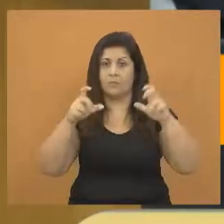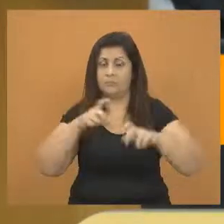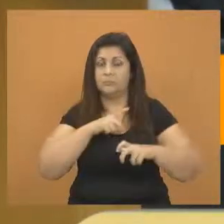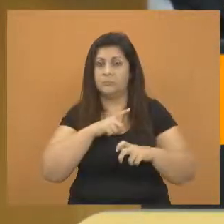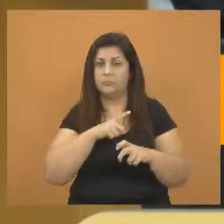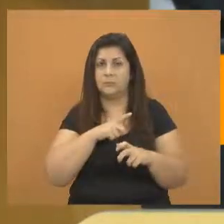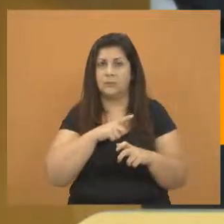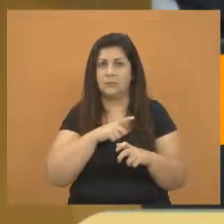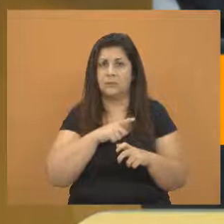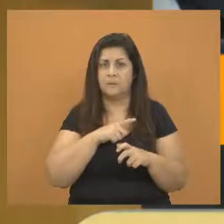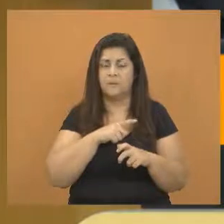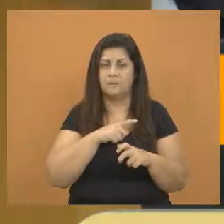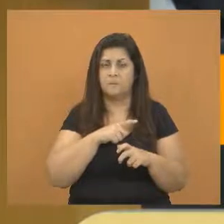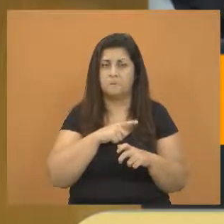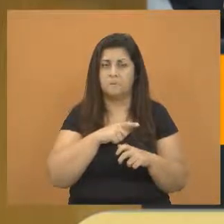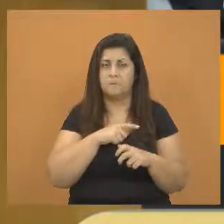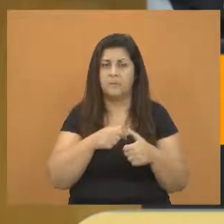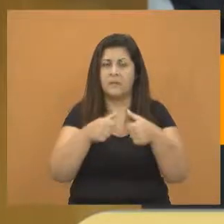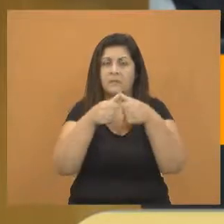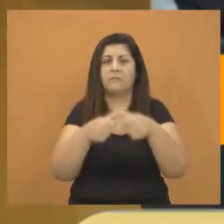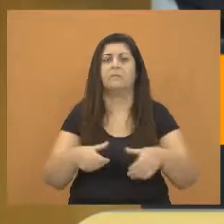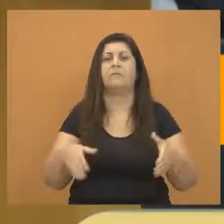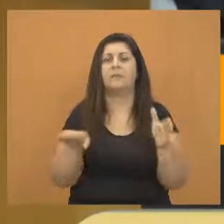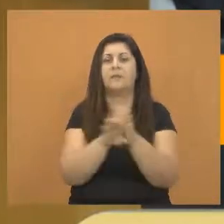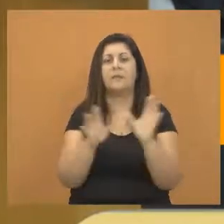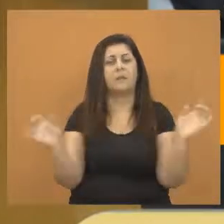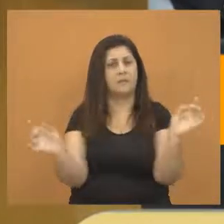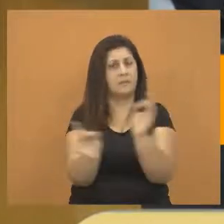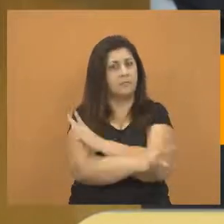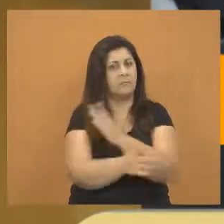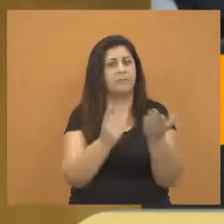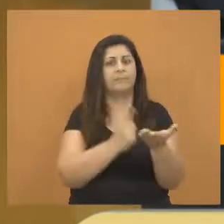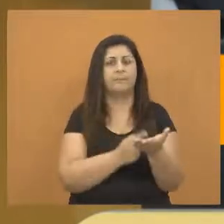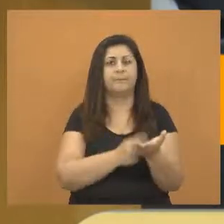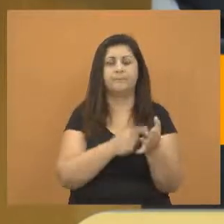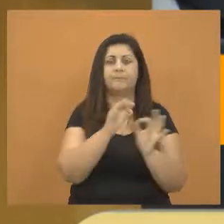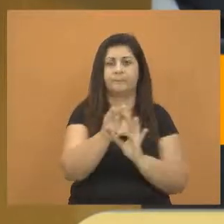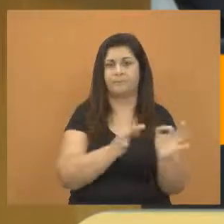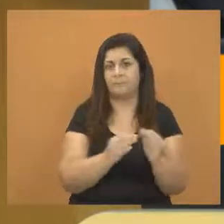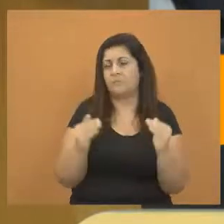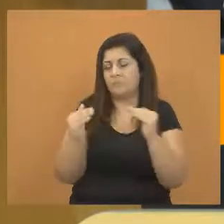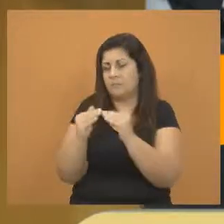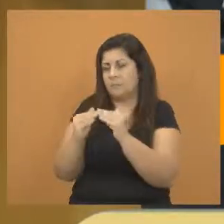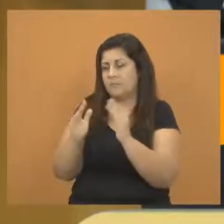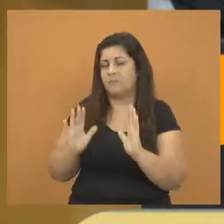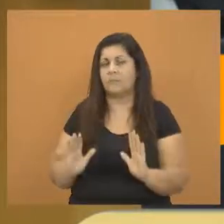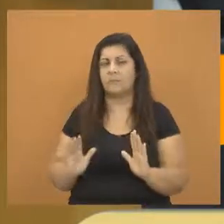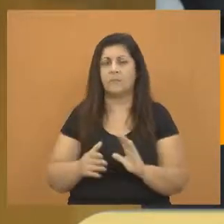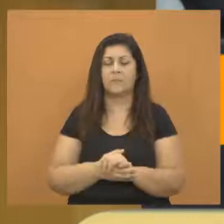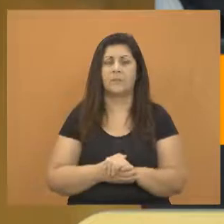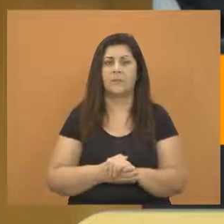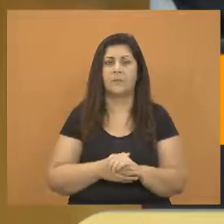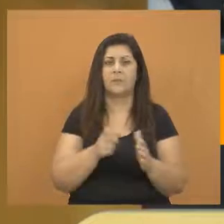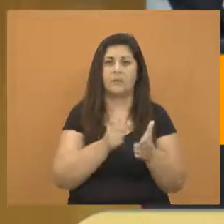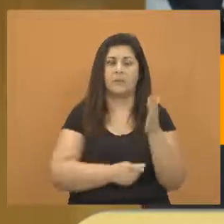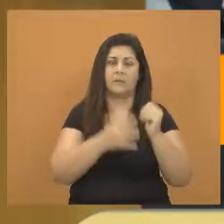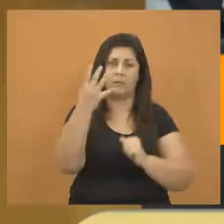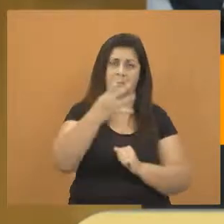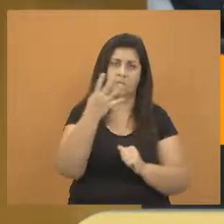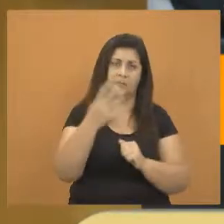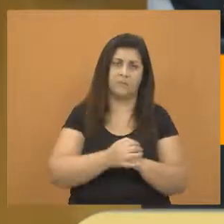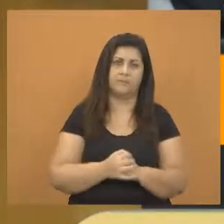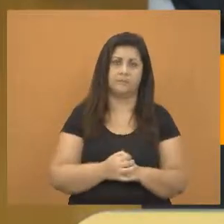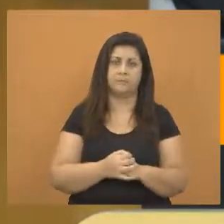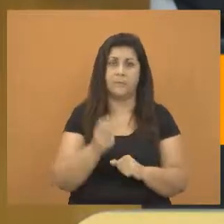artigo permanecerão até a extinção dos programas e ações a que se vinculam. Artigo 4º. A